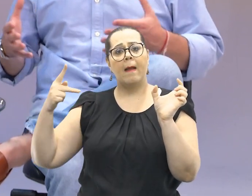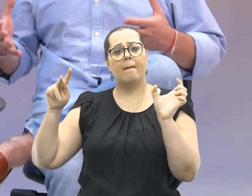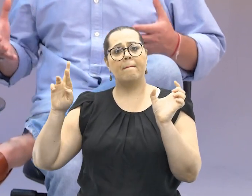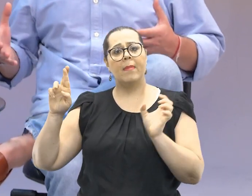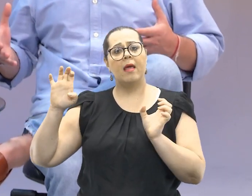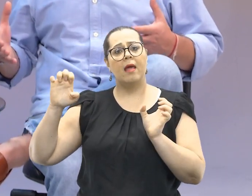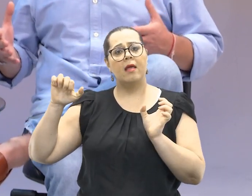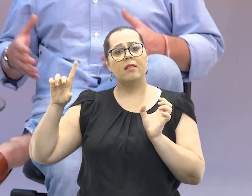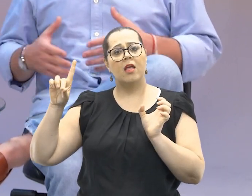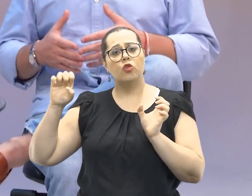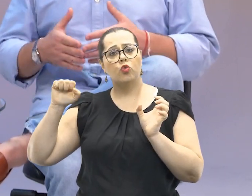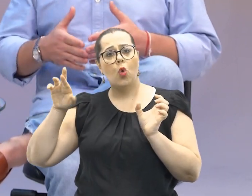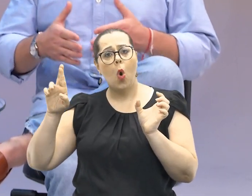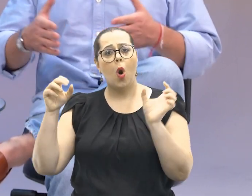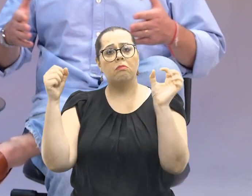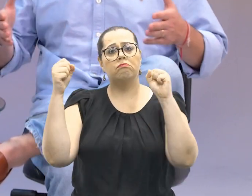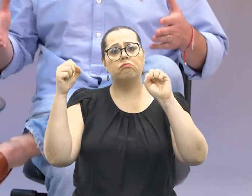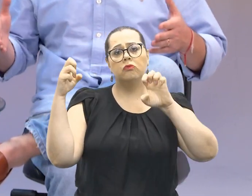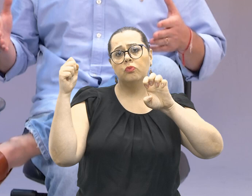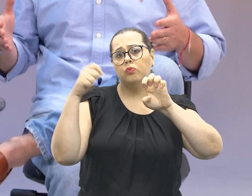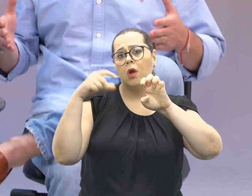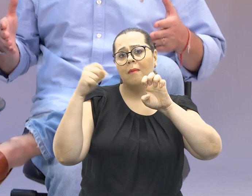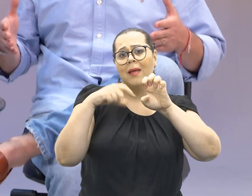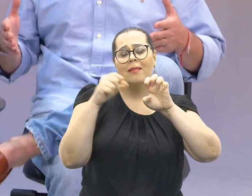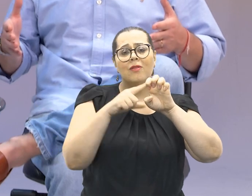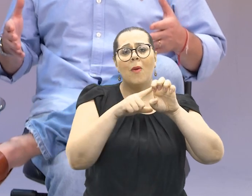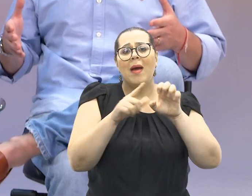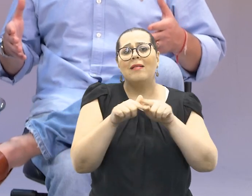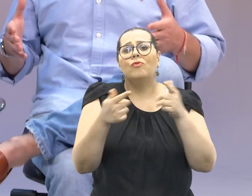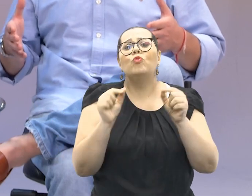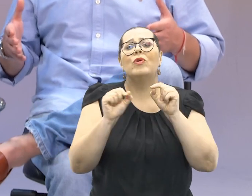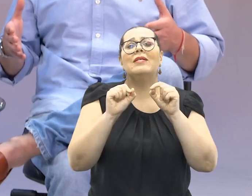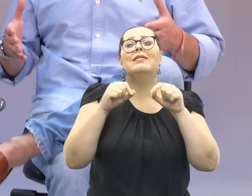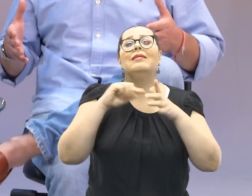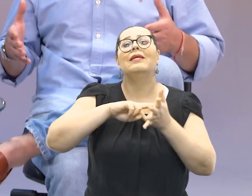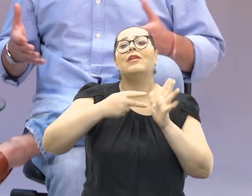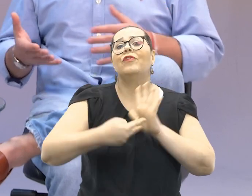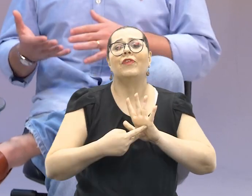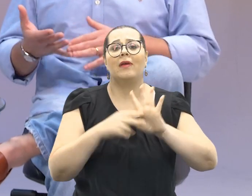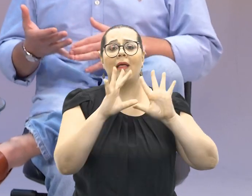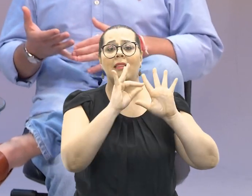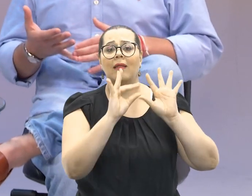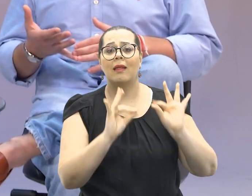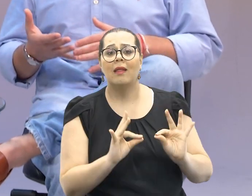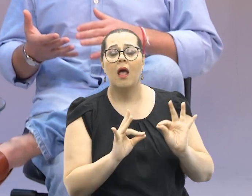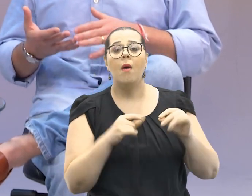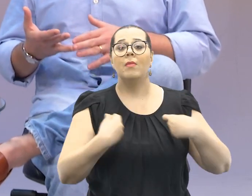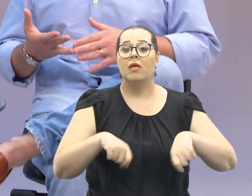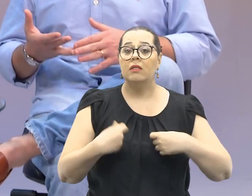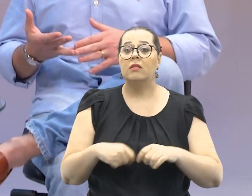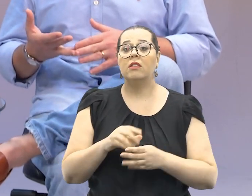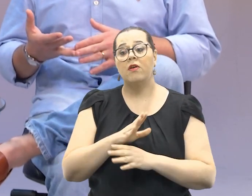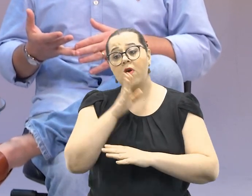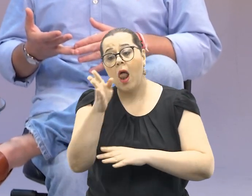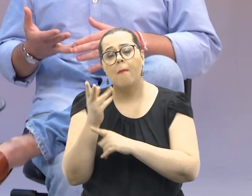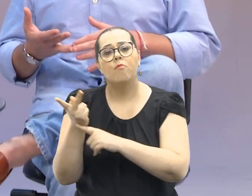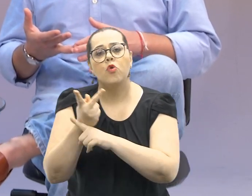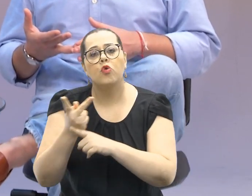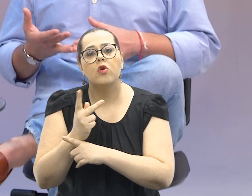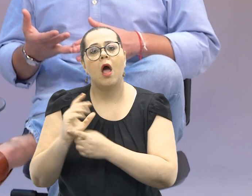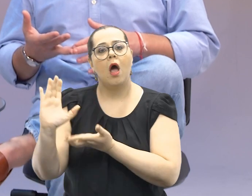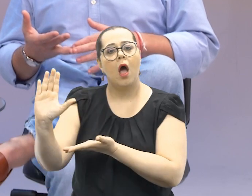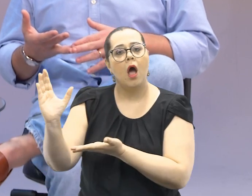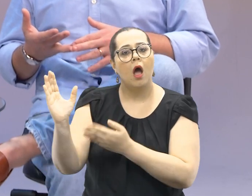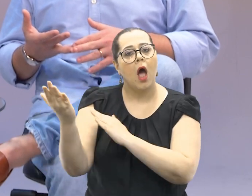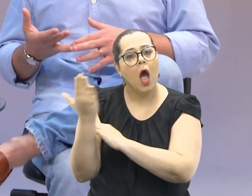Deixar à disposição o poder público, as secretarias como um todo, à disposição para aquele jovem buscar linha de crédito, buscar conhecimento,